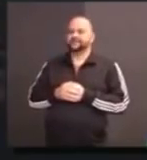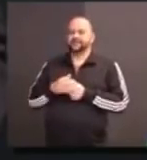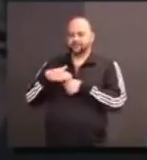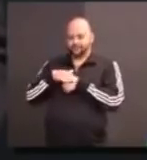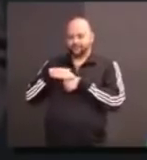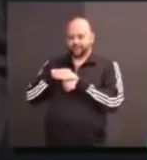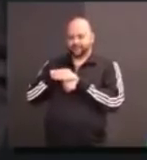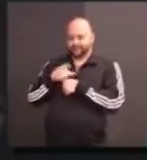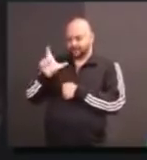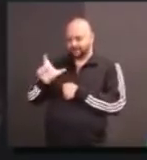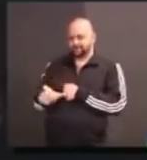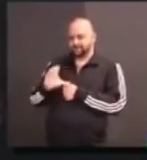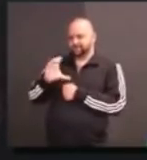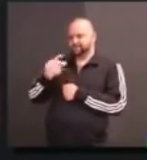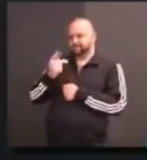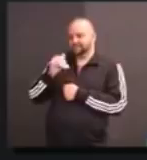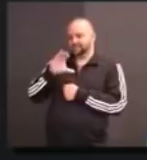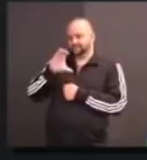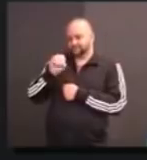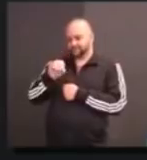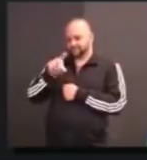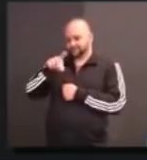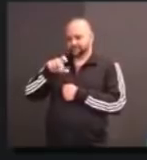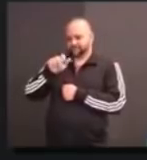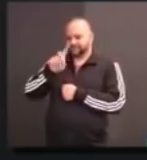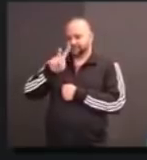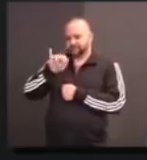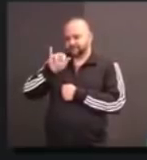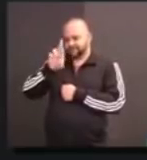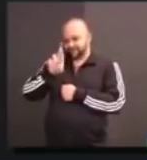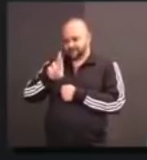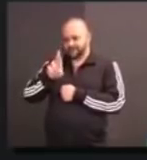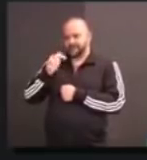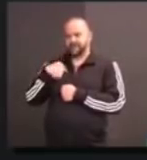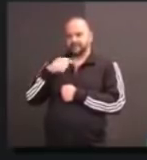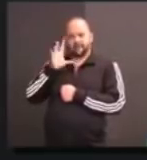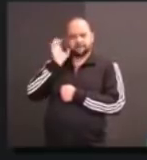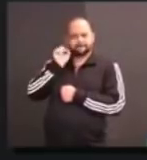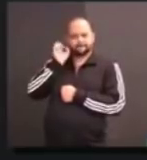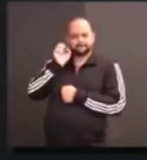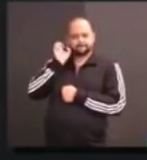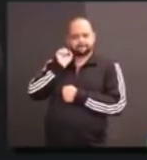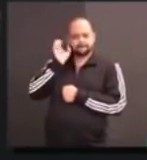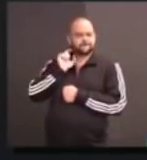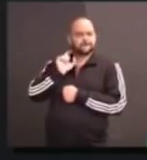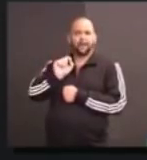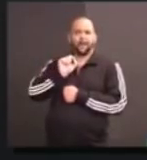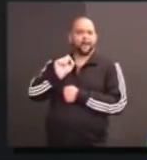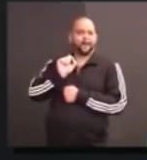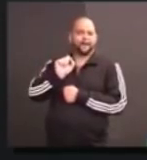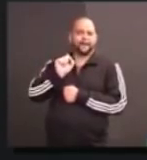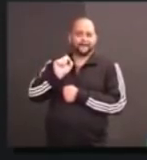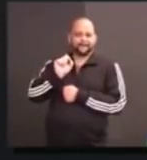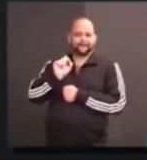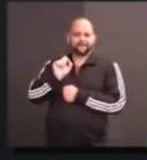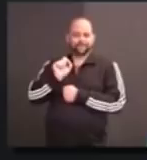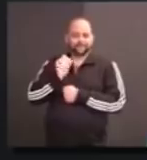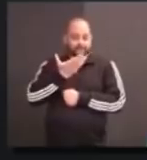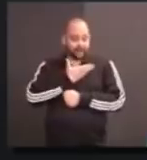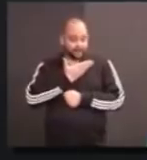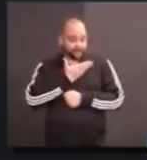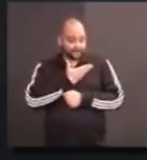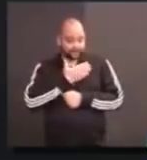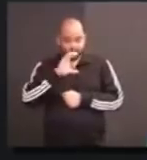assunto. Nós ouvimos de Chico Xavier o seguinte: ser amigo de